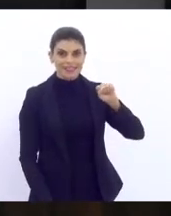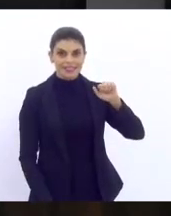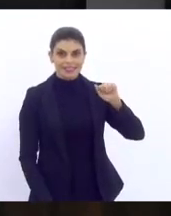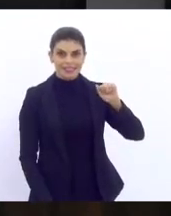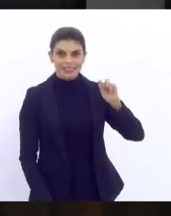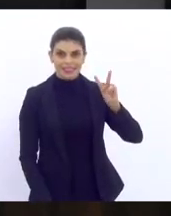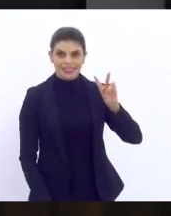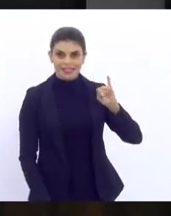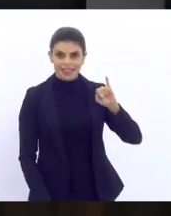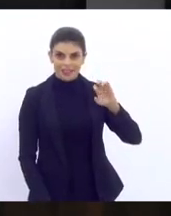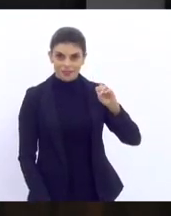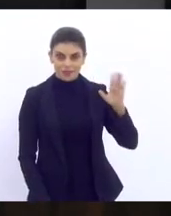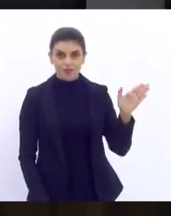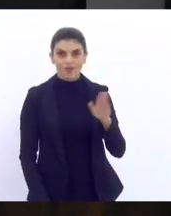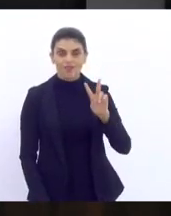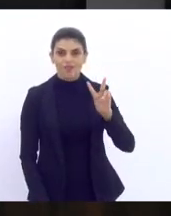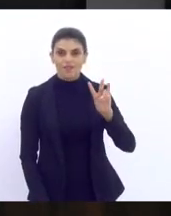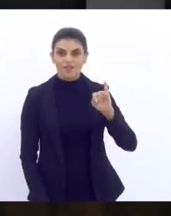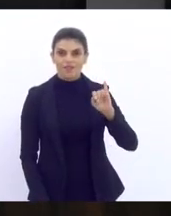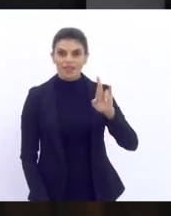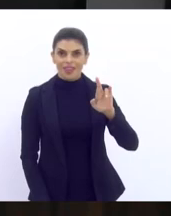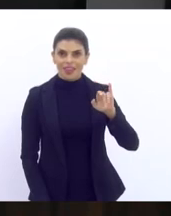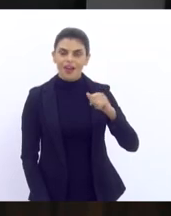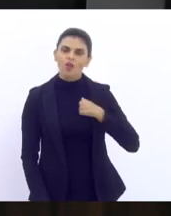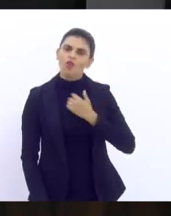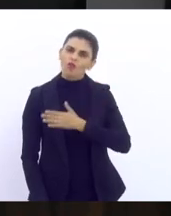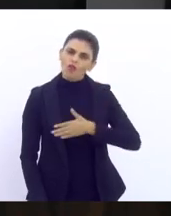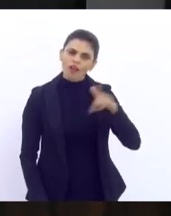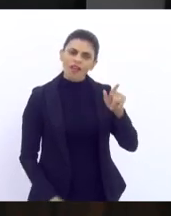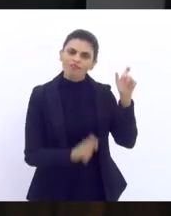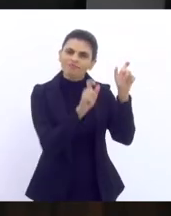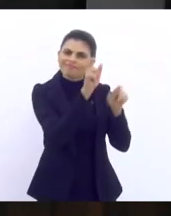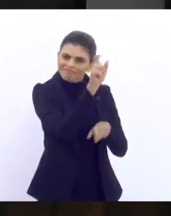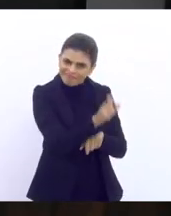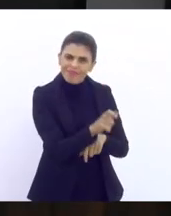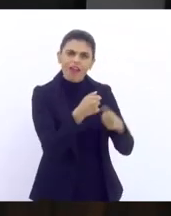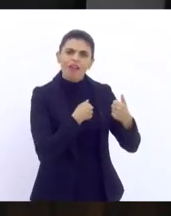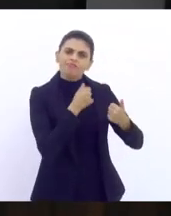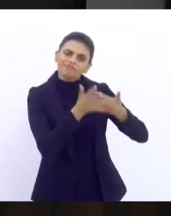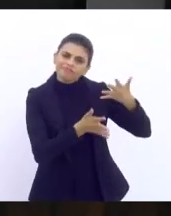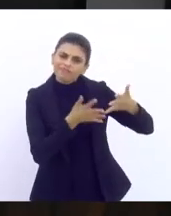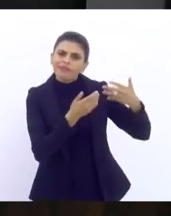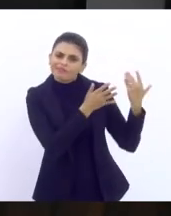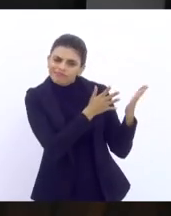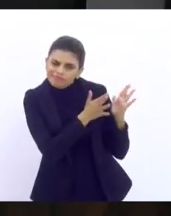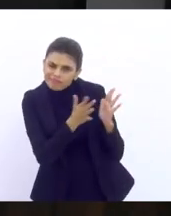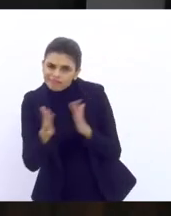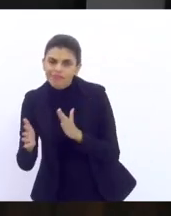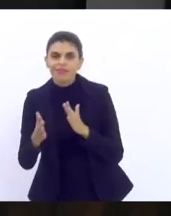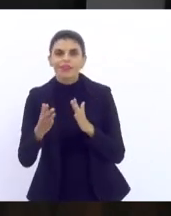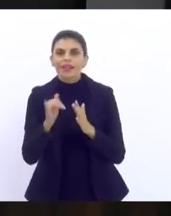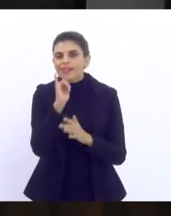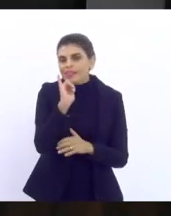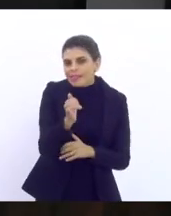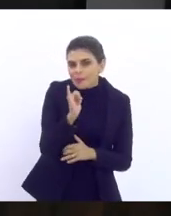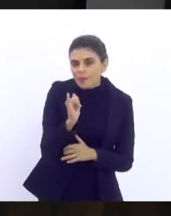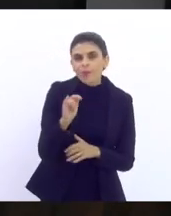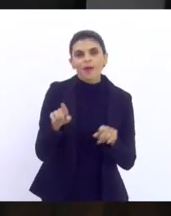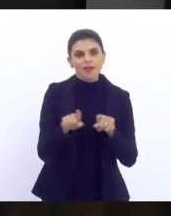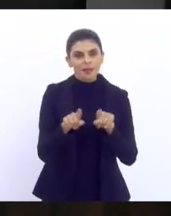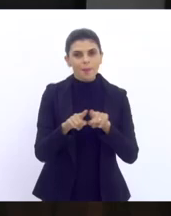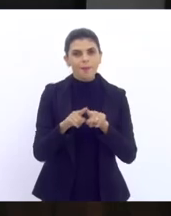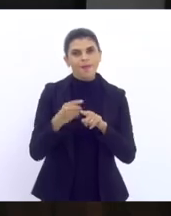Vieira, que eu gostaria que ele relatasse um pouco do seu depoimento, da sua trajetória, para também compor a